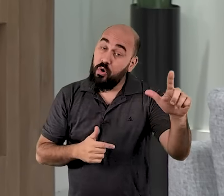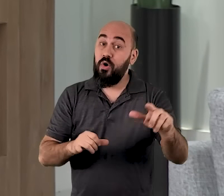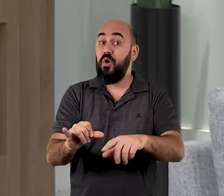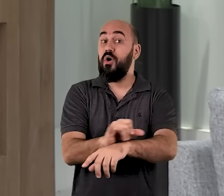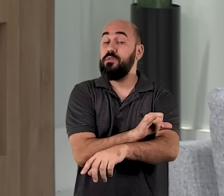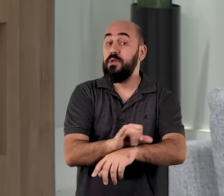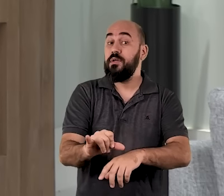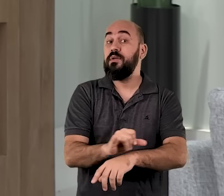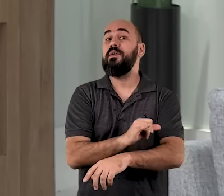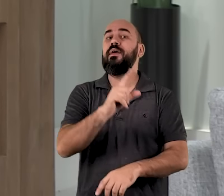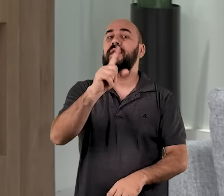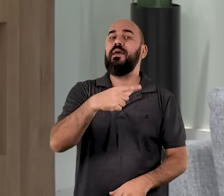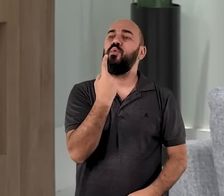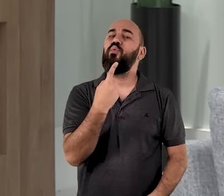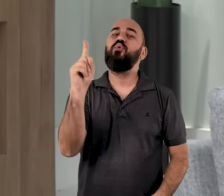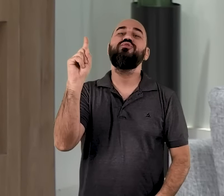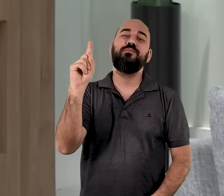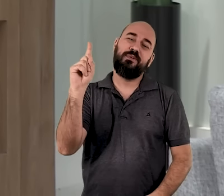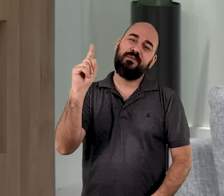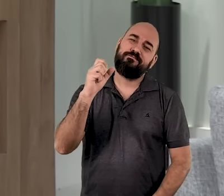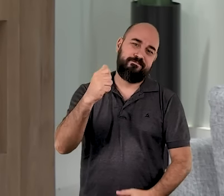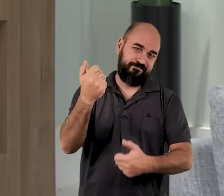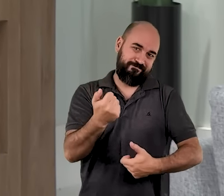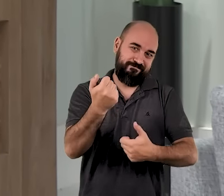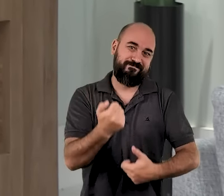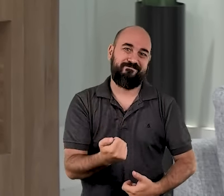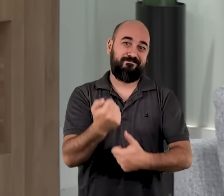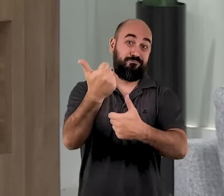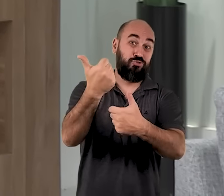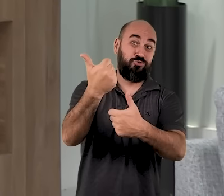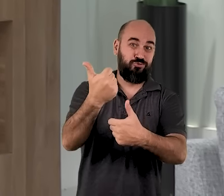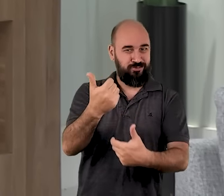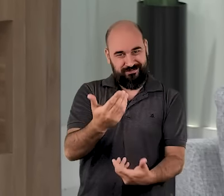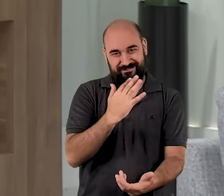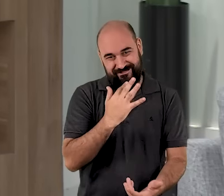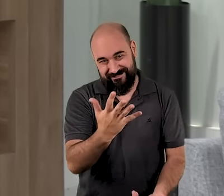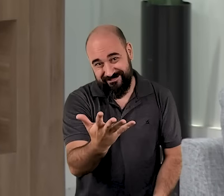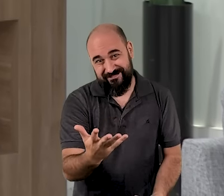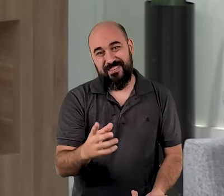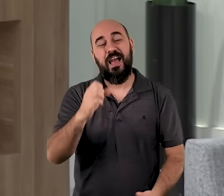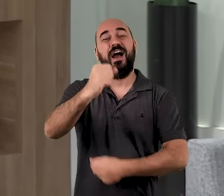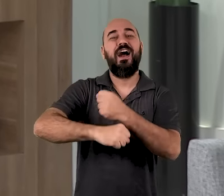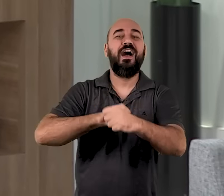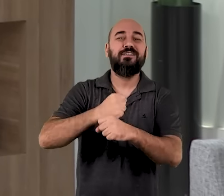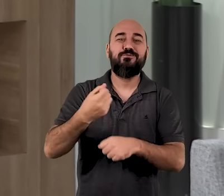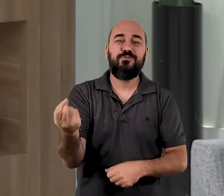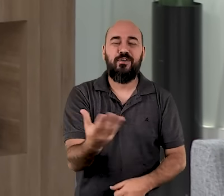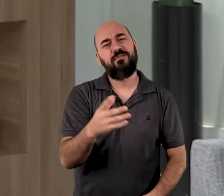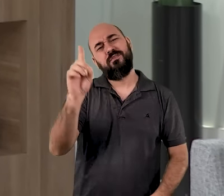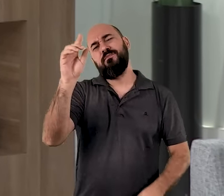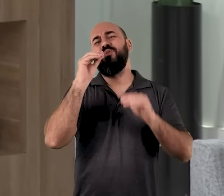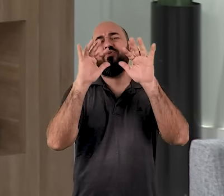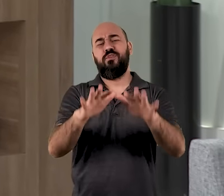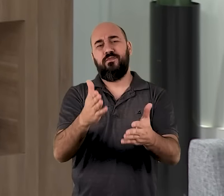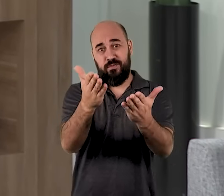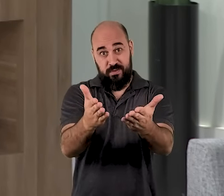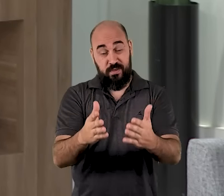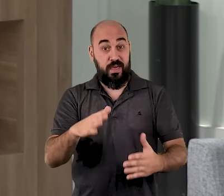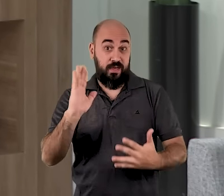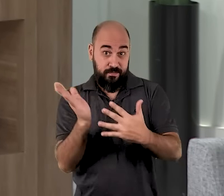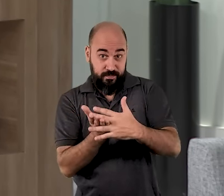a última do ano, Ano Novo. Deus abençoe você, Deus abençoe sua casa. Vamos para o intervalo